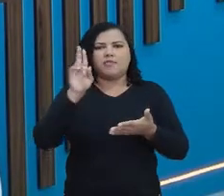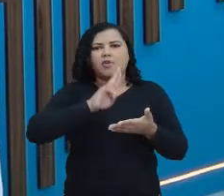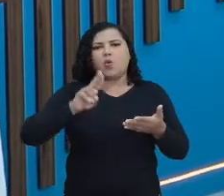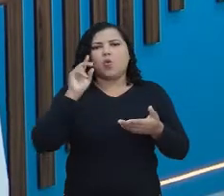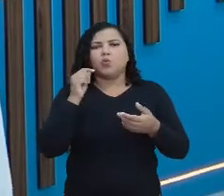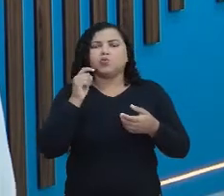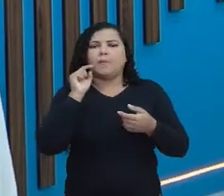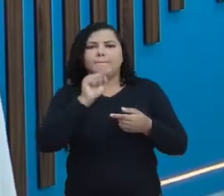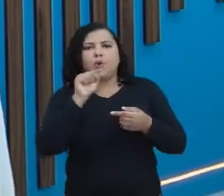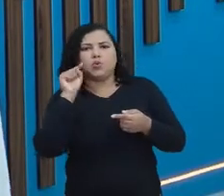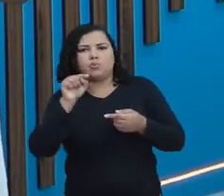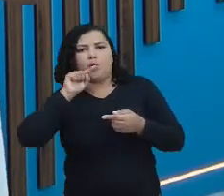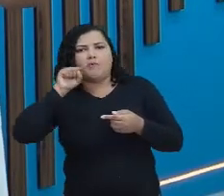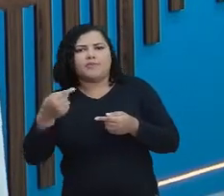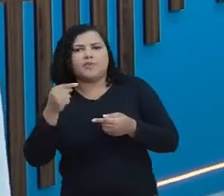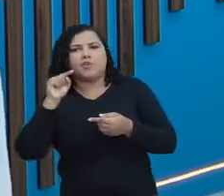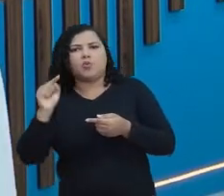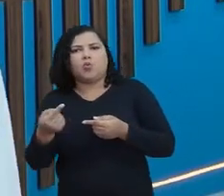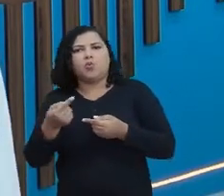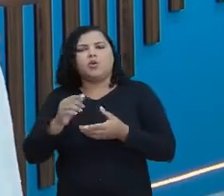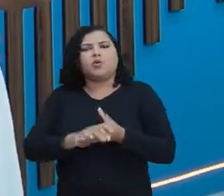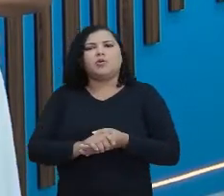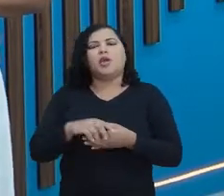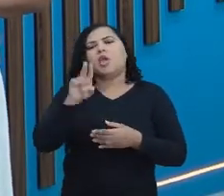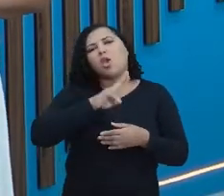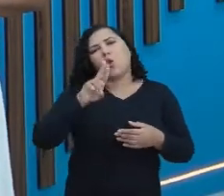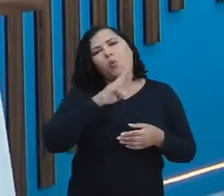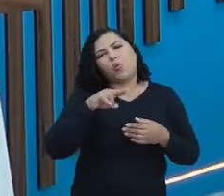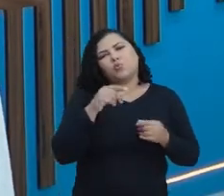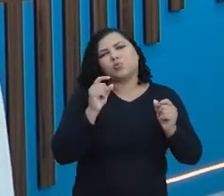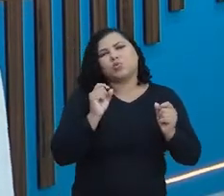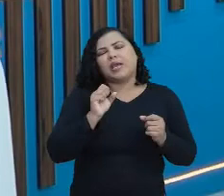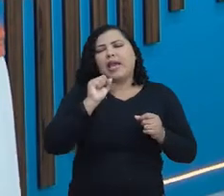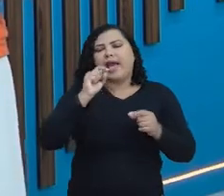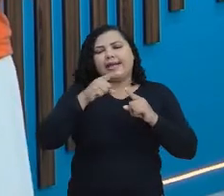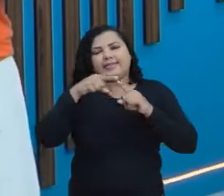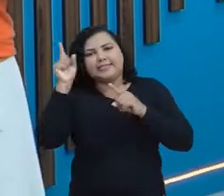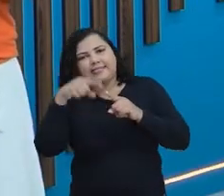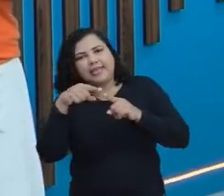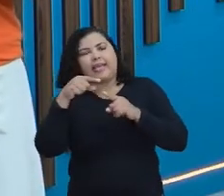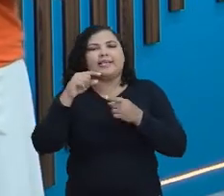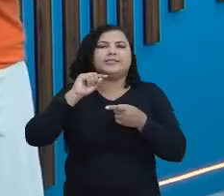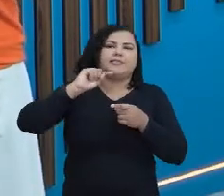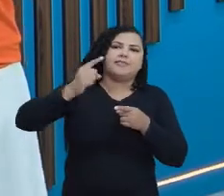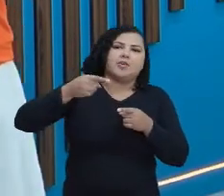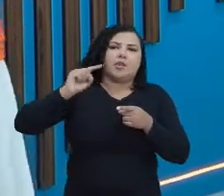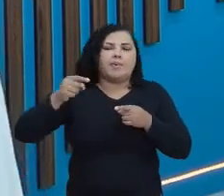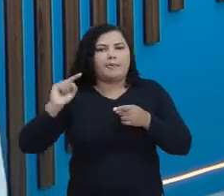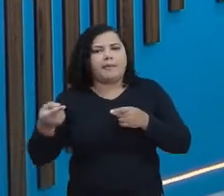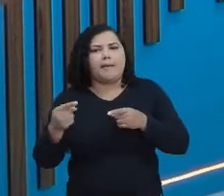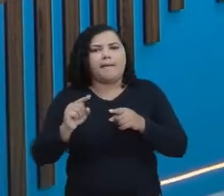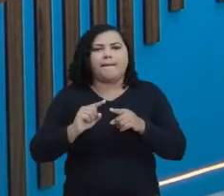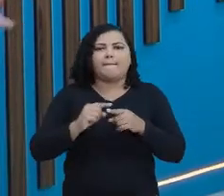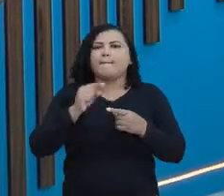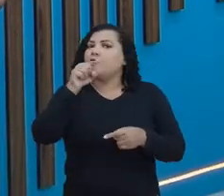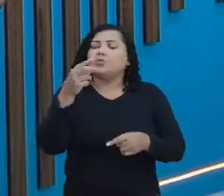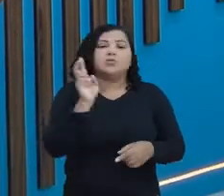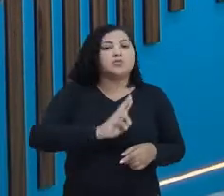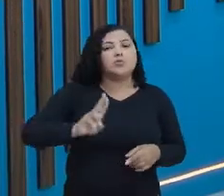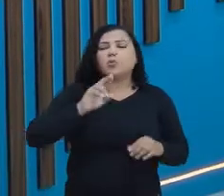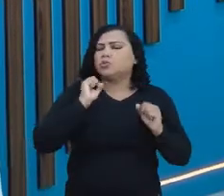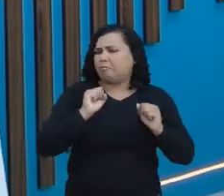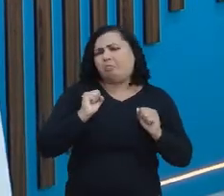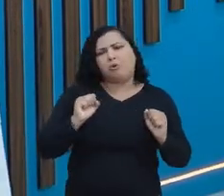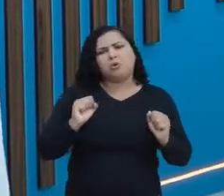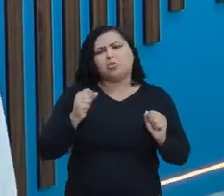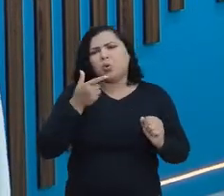juro. Eu uso siglas, uso, mas pontuação, acento, geralmente eu uso. E aí talvez vocês não usem, mas